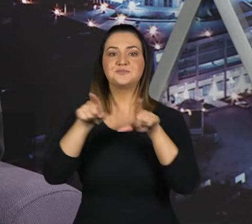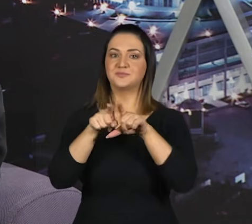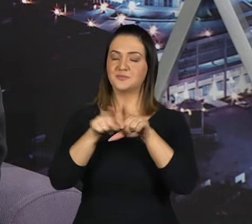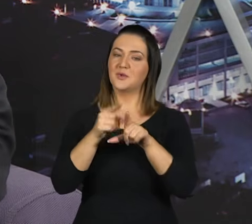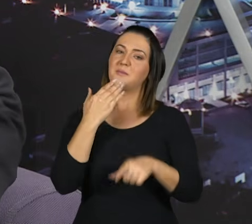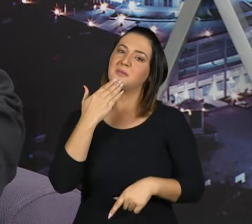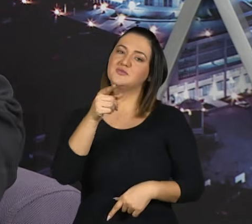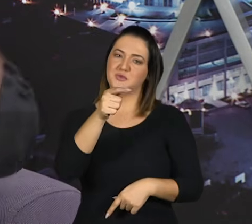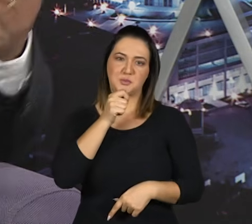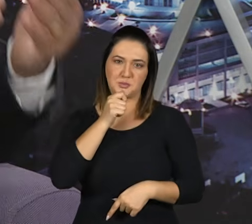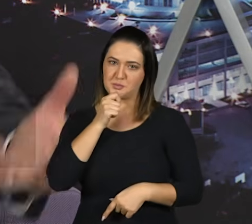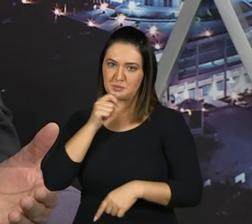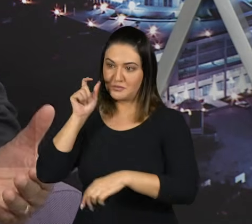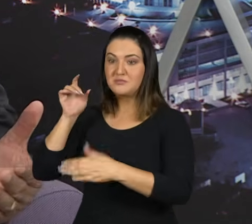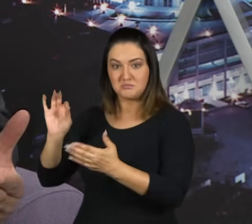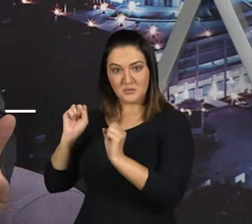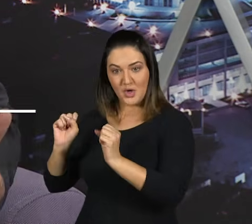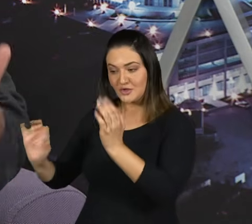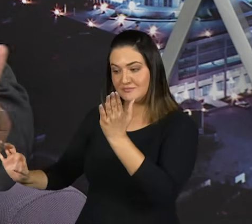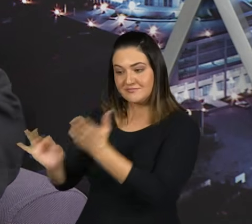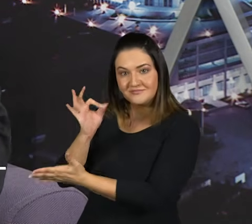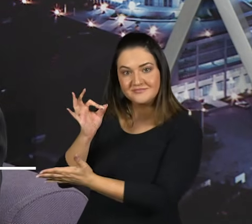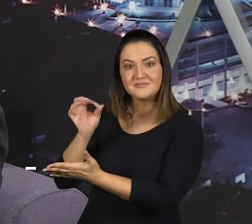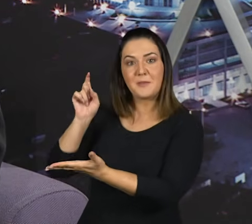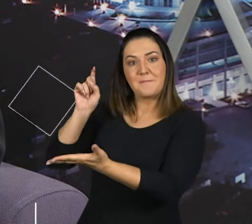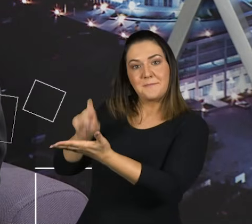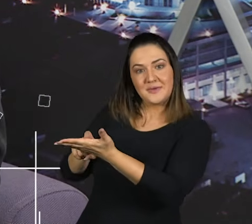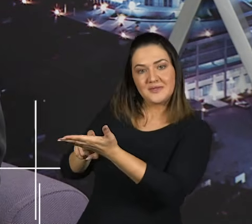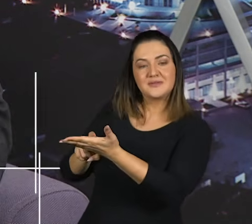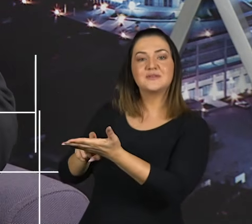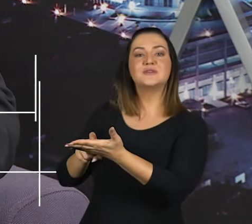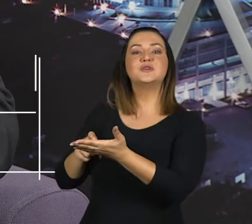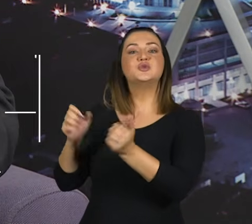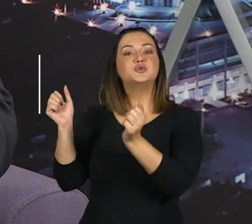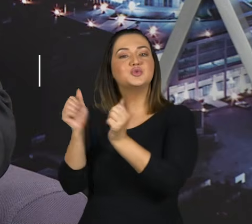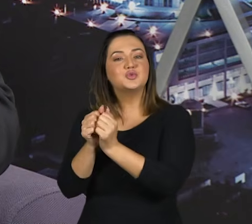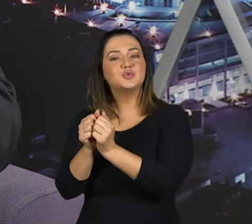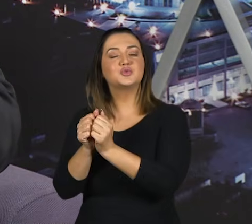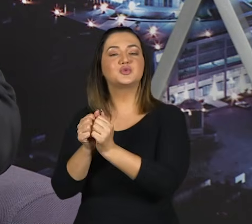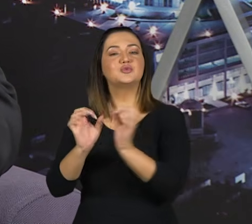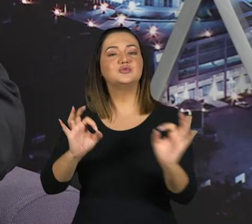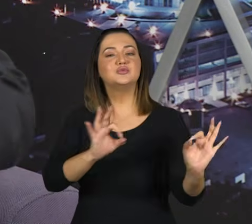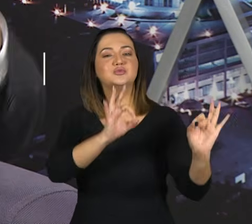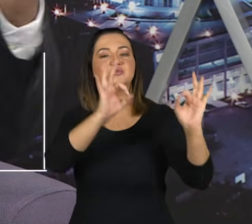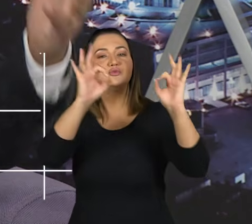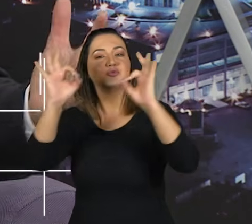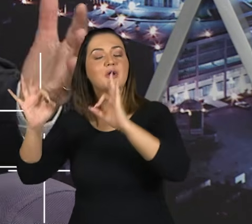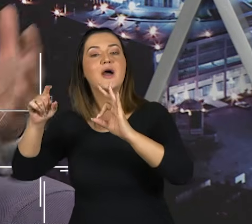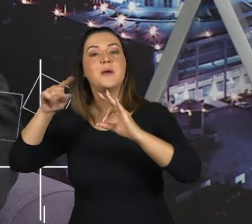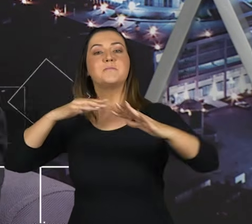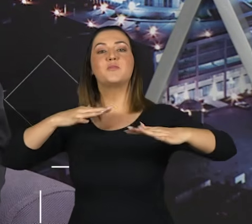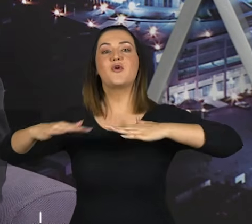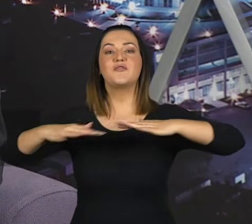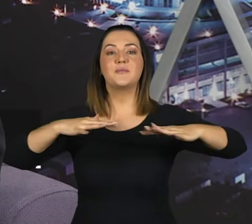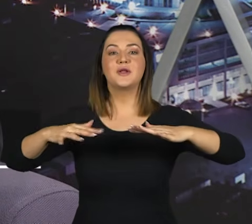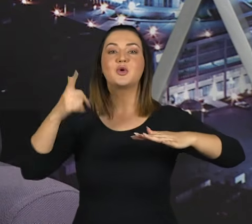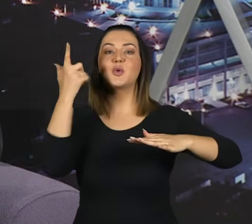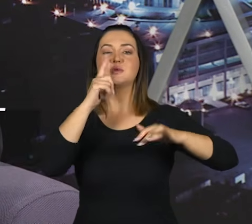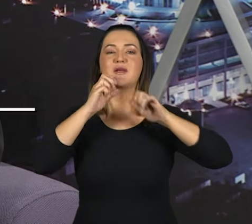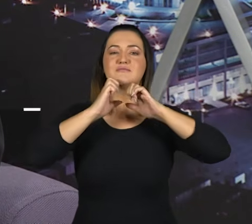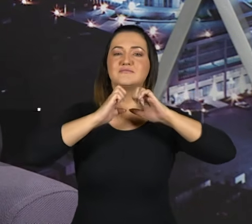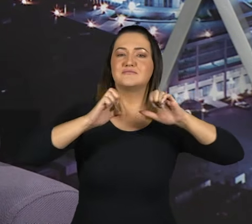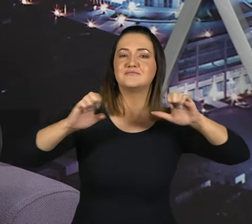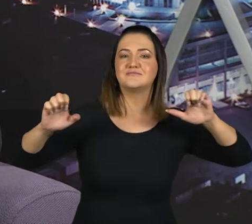eu peço àqueles que ainda não estão inscritos que se inscrevam para participar conosco desse grande movimento de